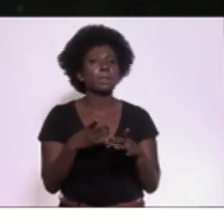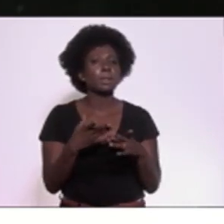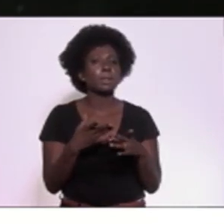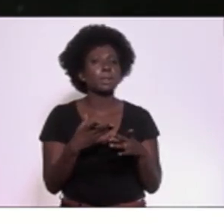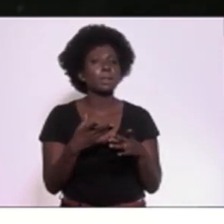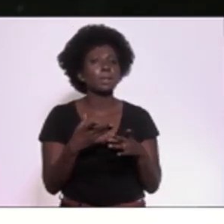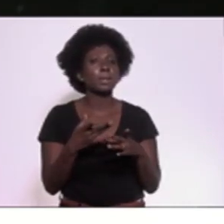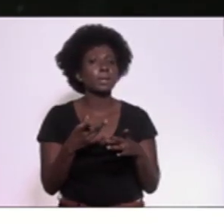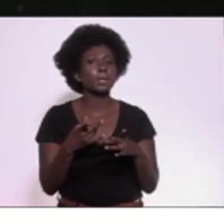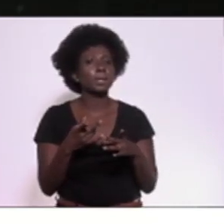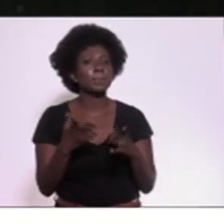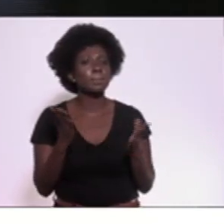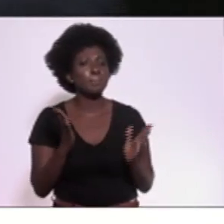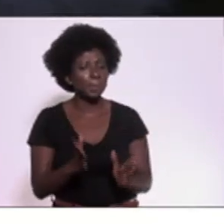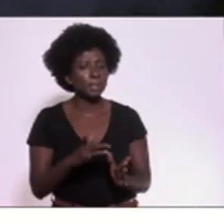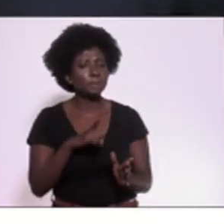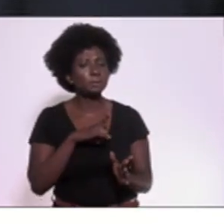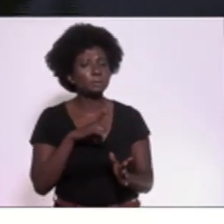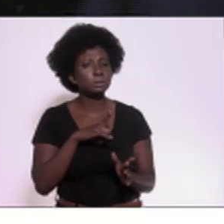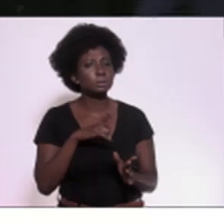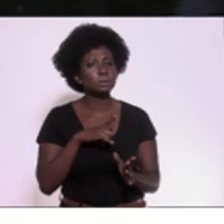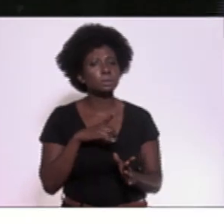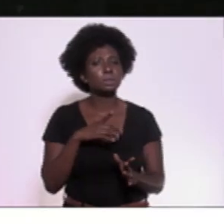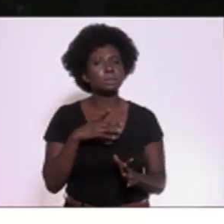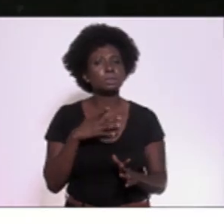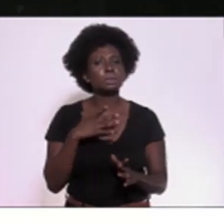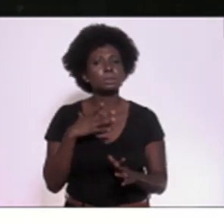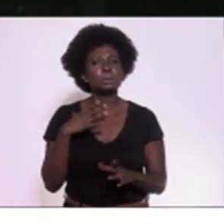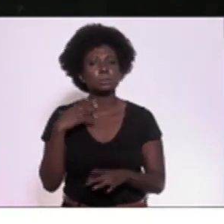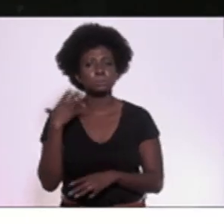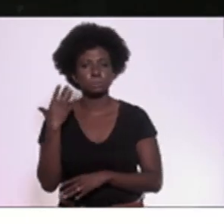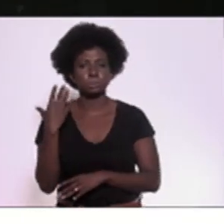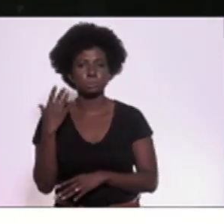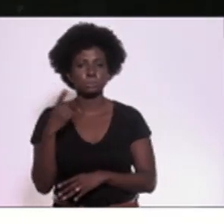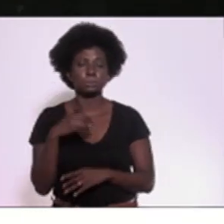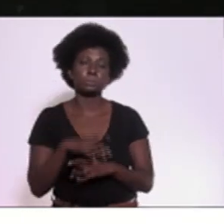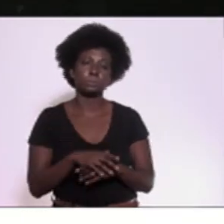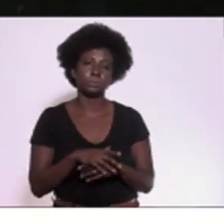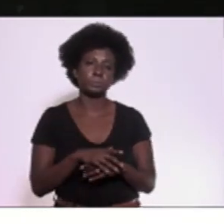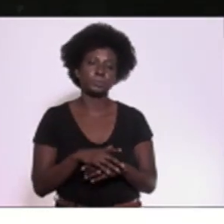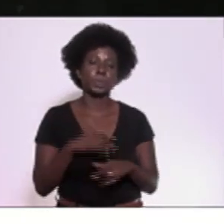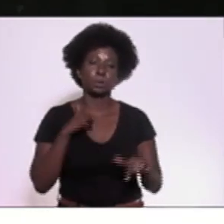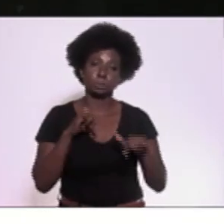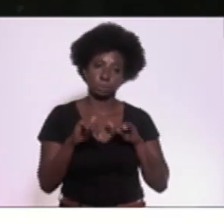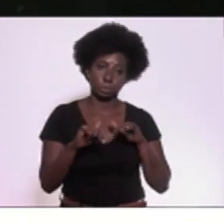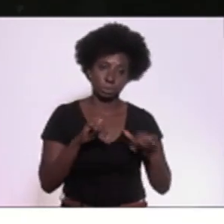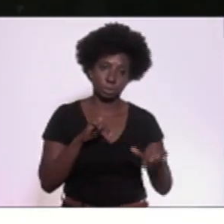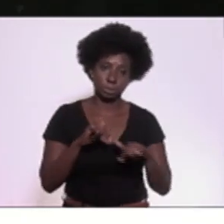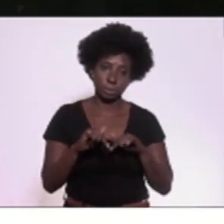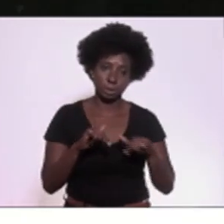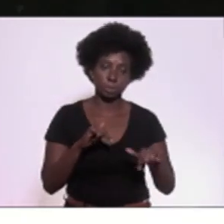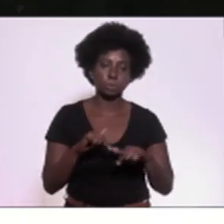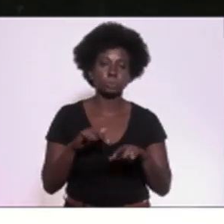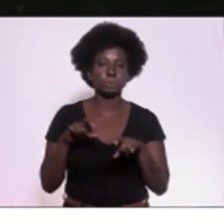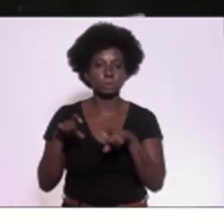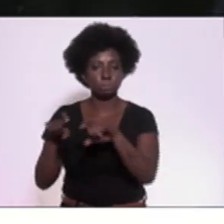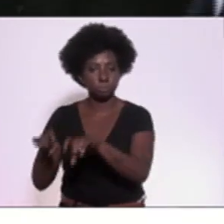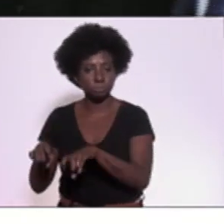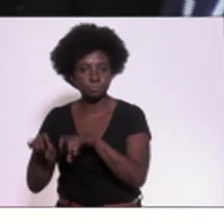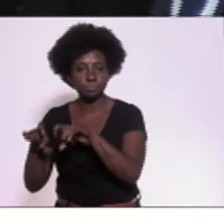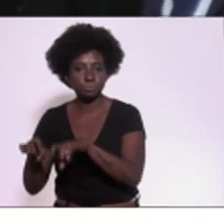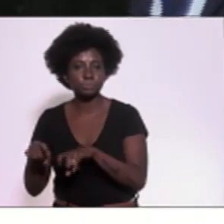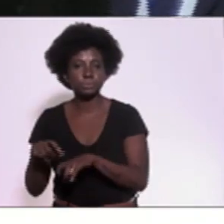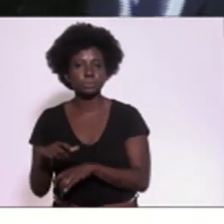na segunda-feira desta semana, o movimento dos trabalhadores rurais sem terra traziam ali o apelo